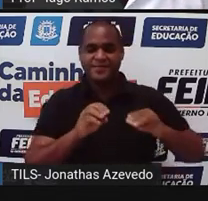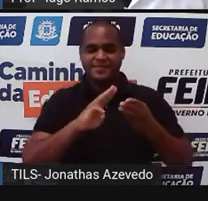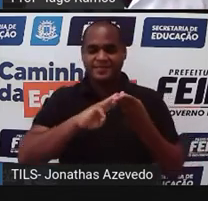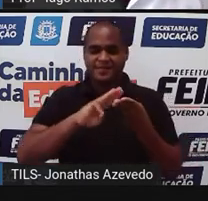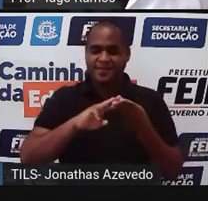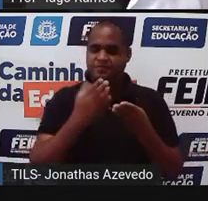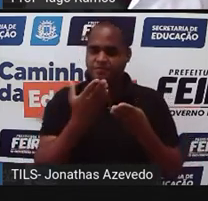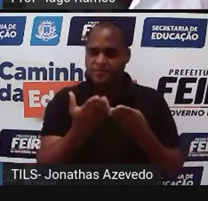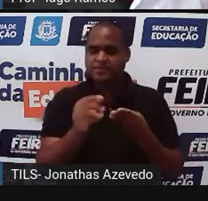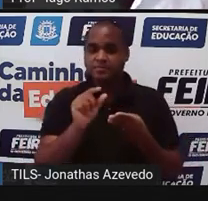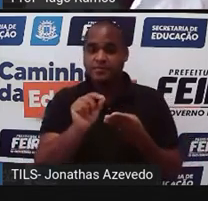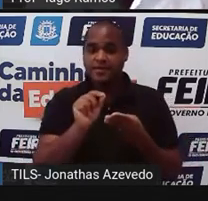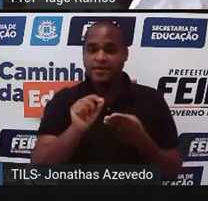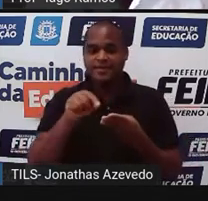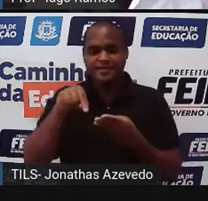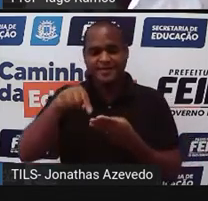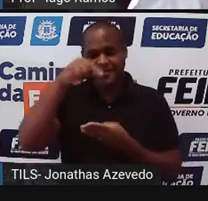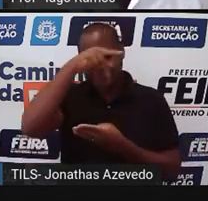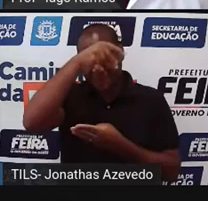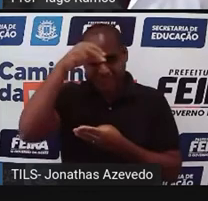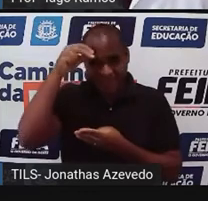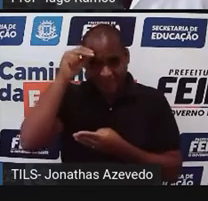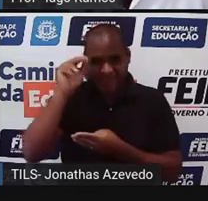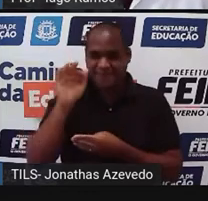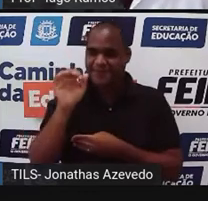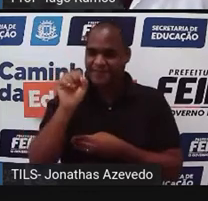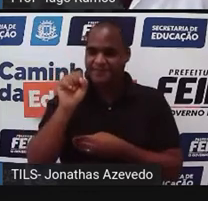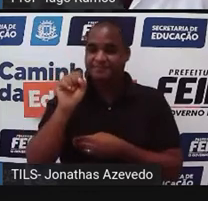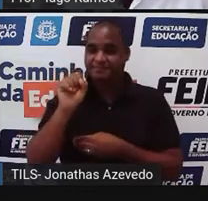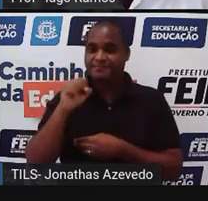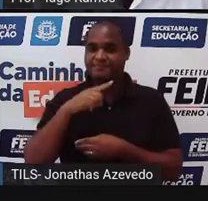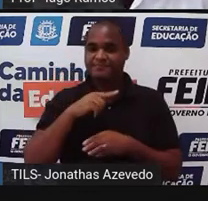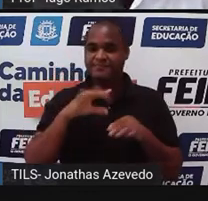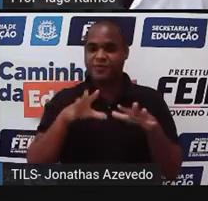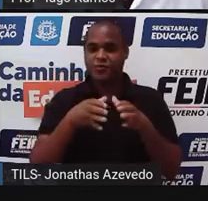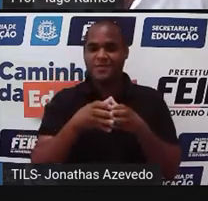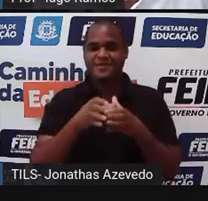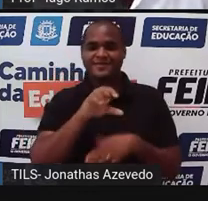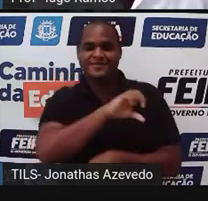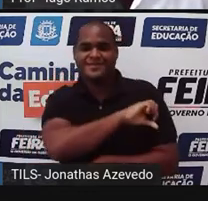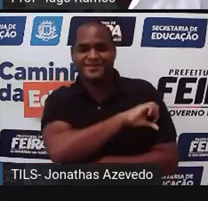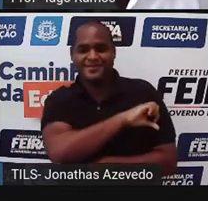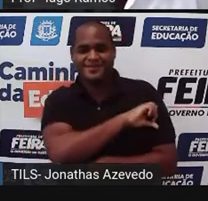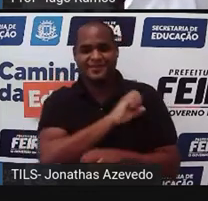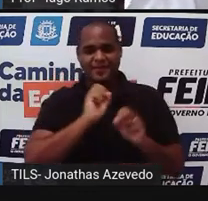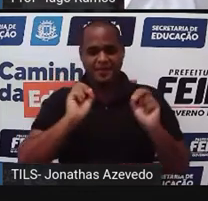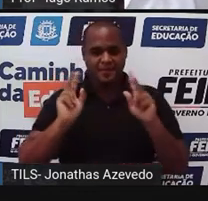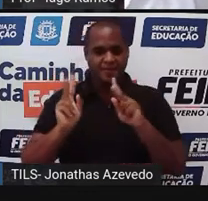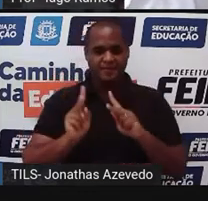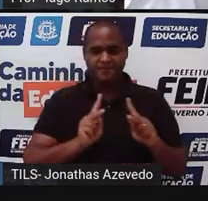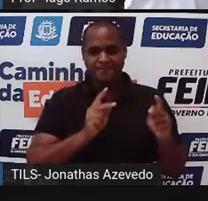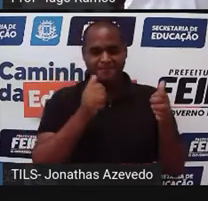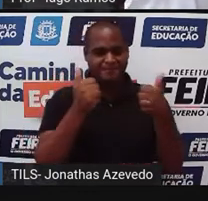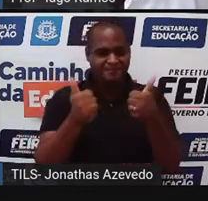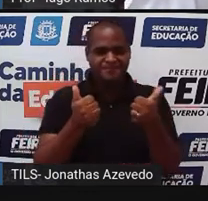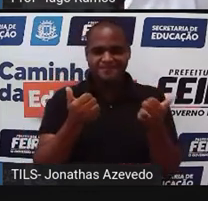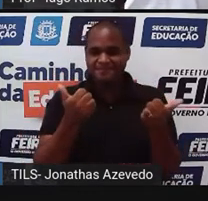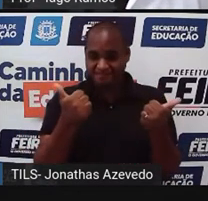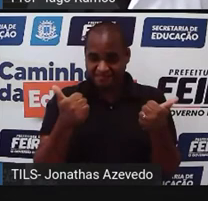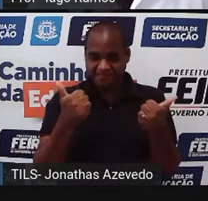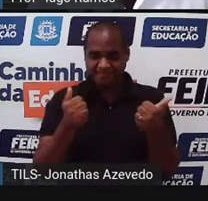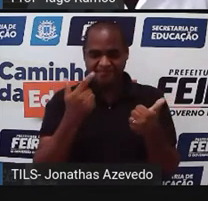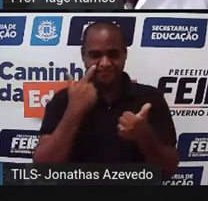que estudantes da rede Municipal de Ensino das turmas de 9º ano beleza valeu